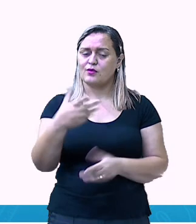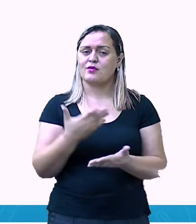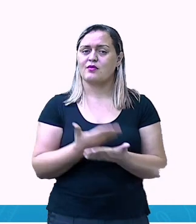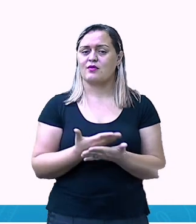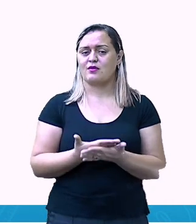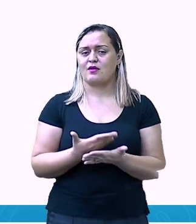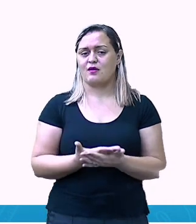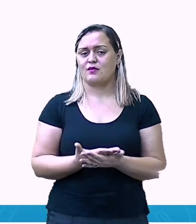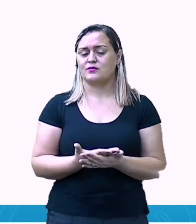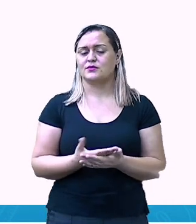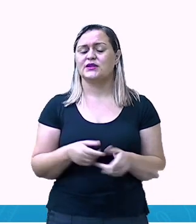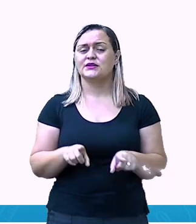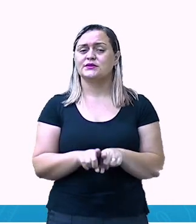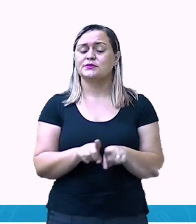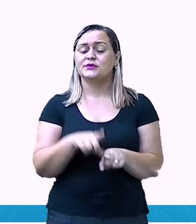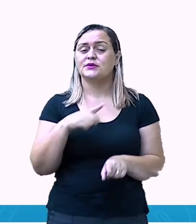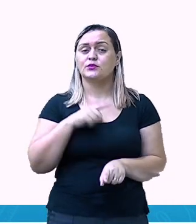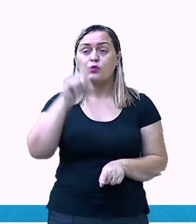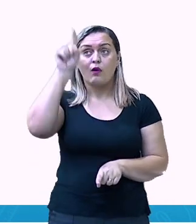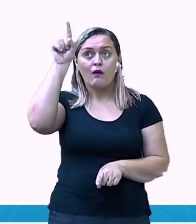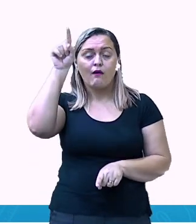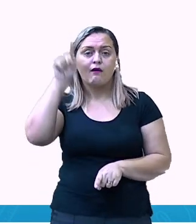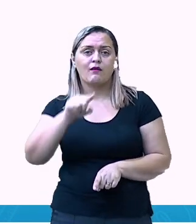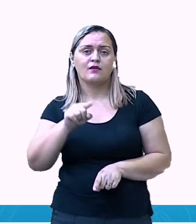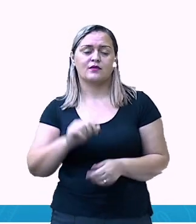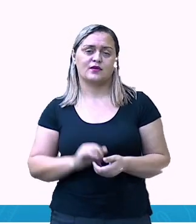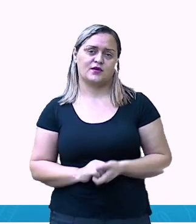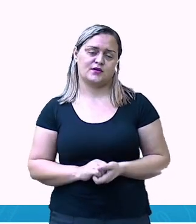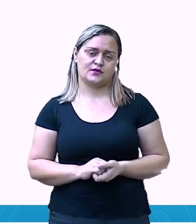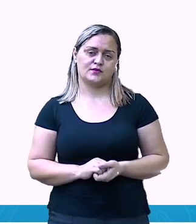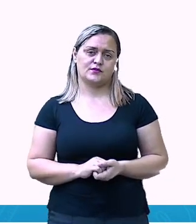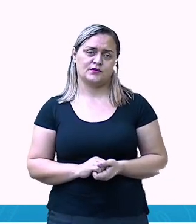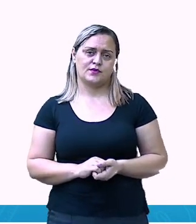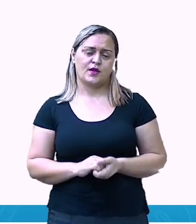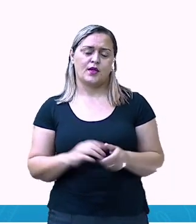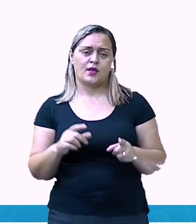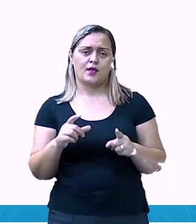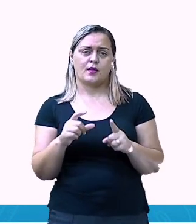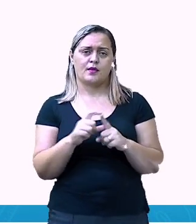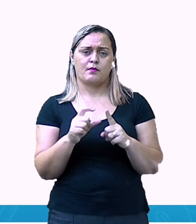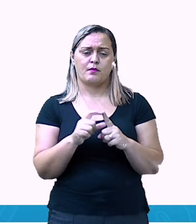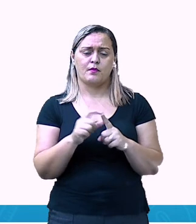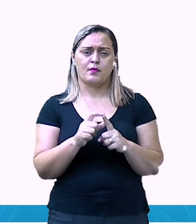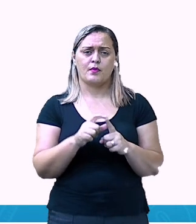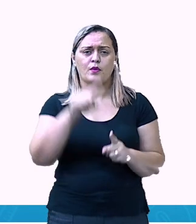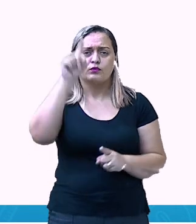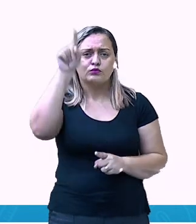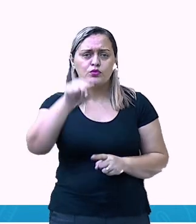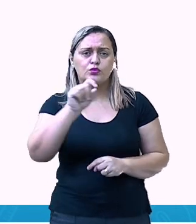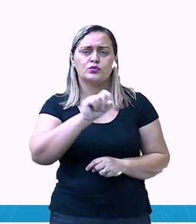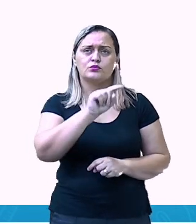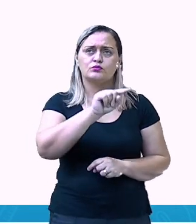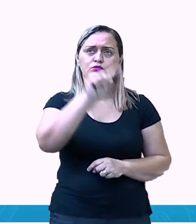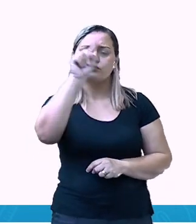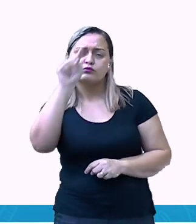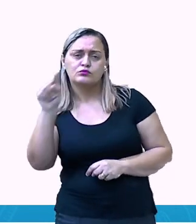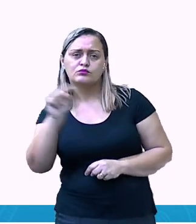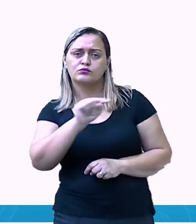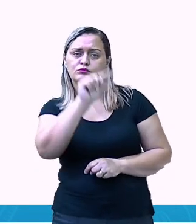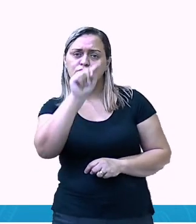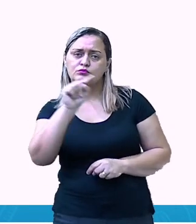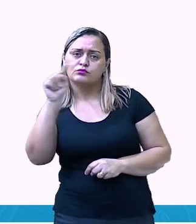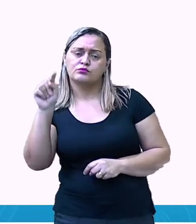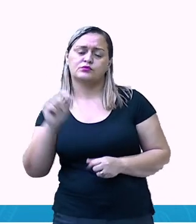também acento tônico. Um acento é aquela parte ali da grafia, quando a gente vai escrever, que ele